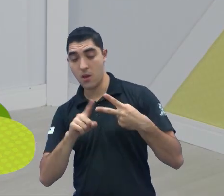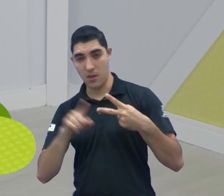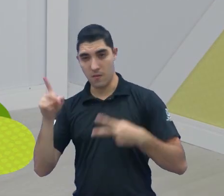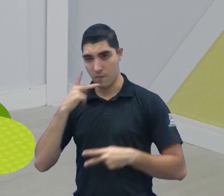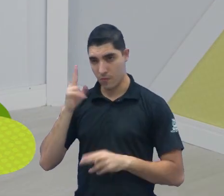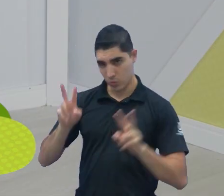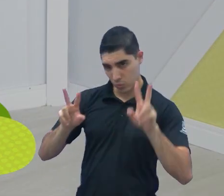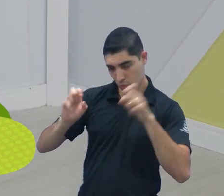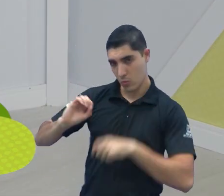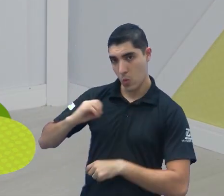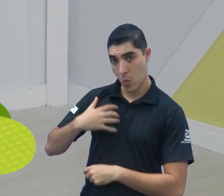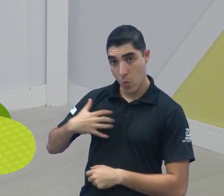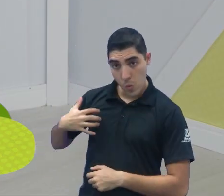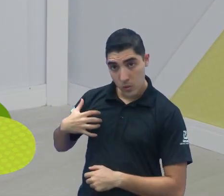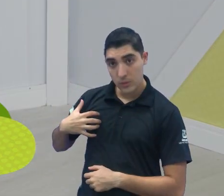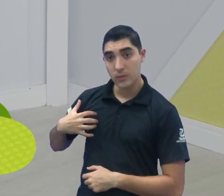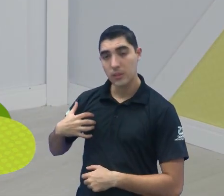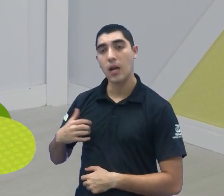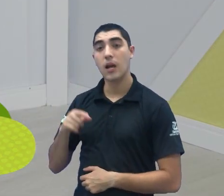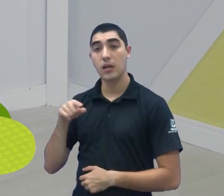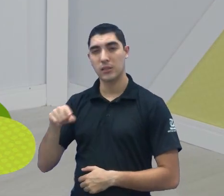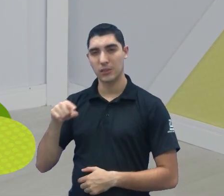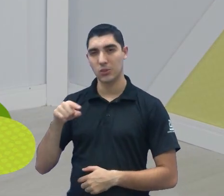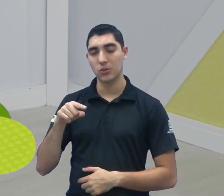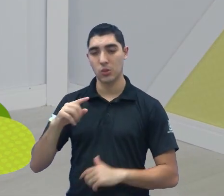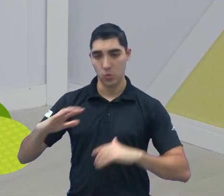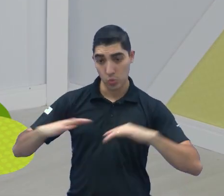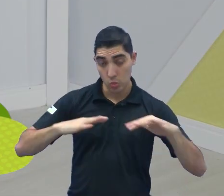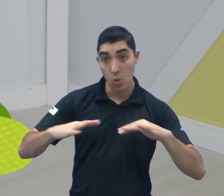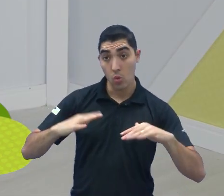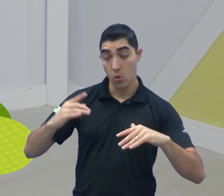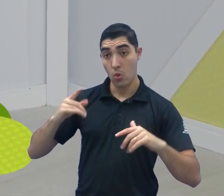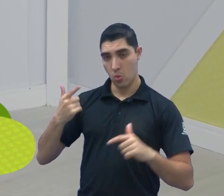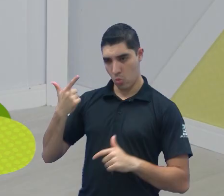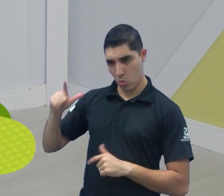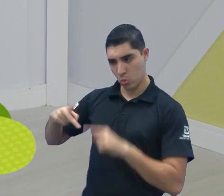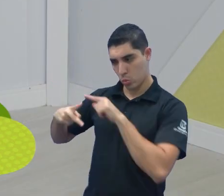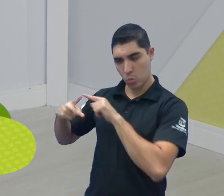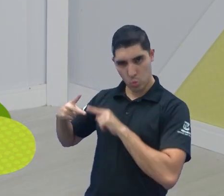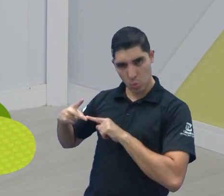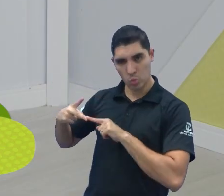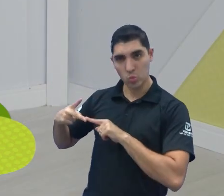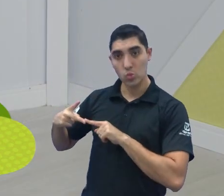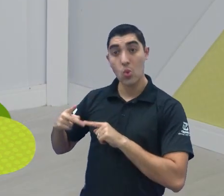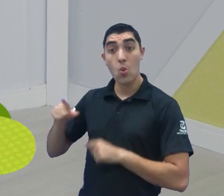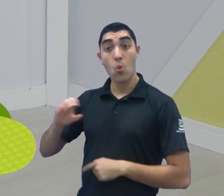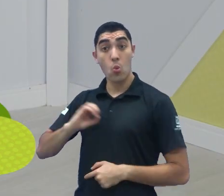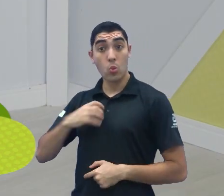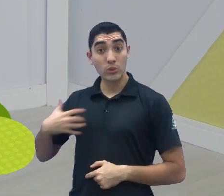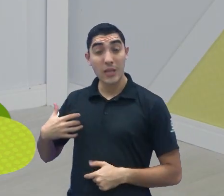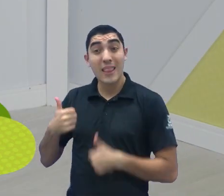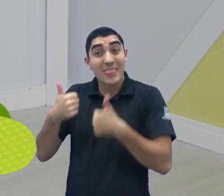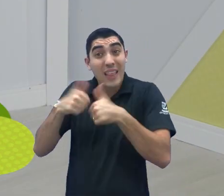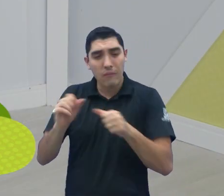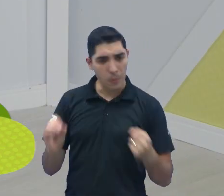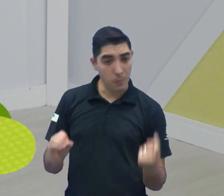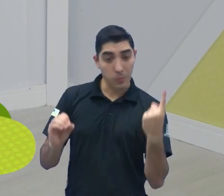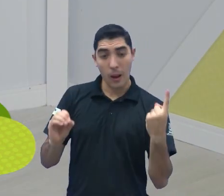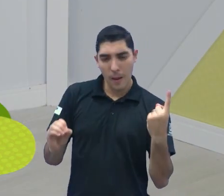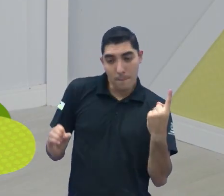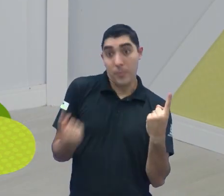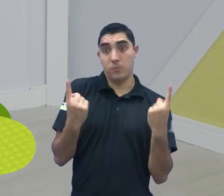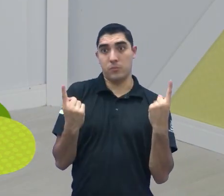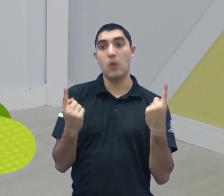próximo adversário do São José, com certeza os 2 últimos jogos do Osasco Sport ele estava ganhando e tomou um empate no finalzinho, né? Então é um time